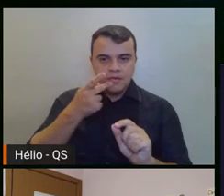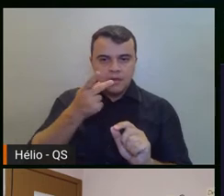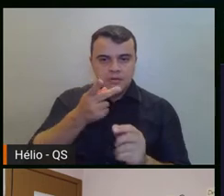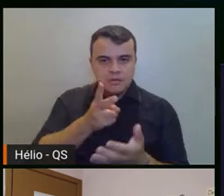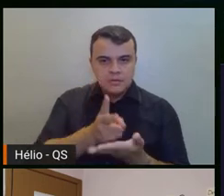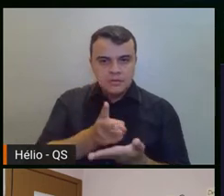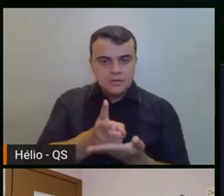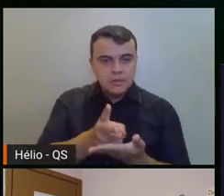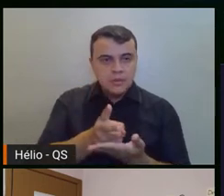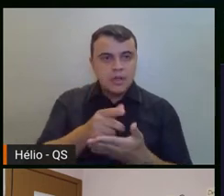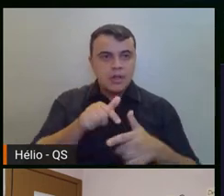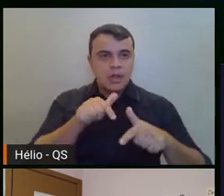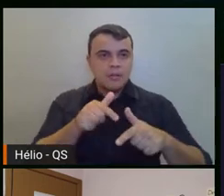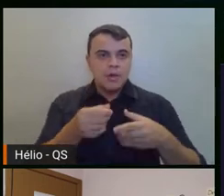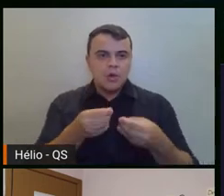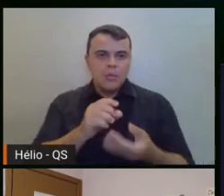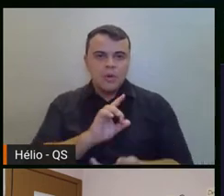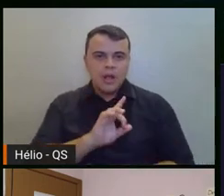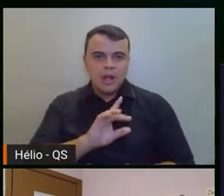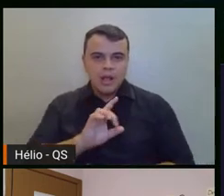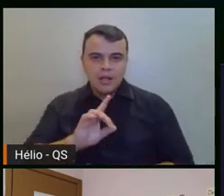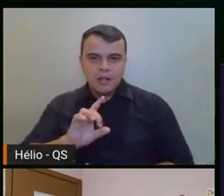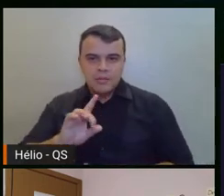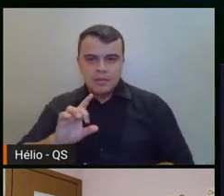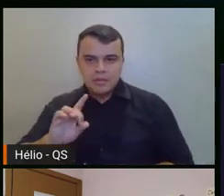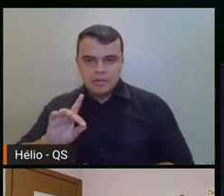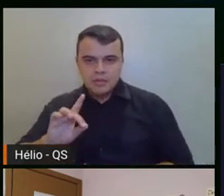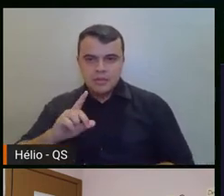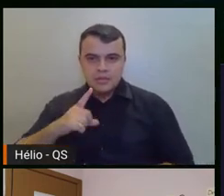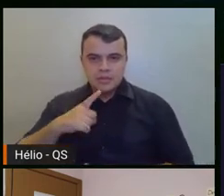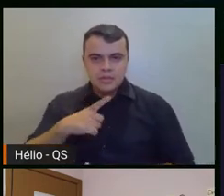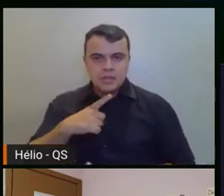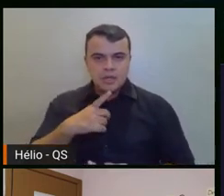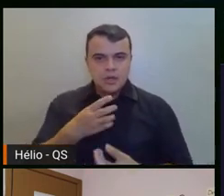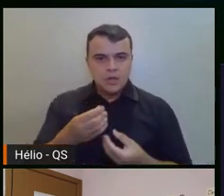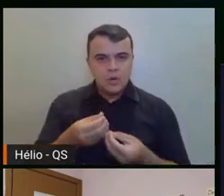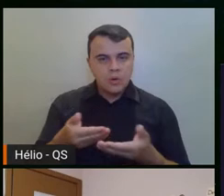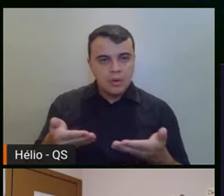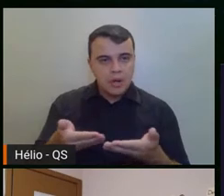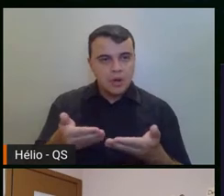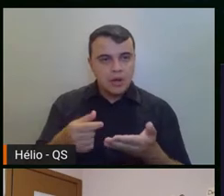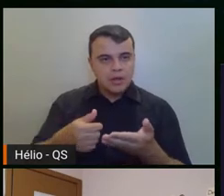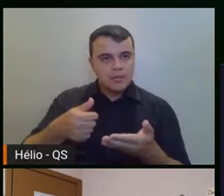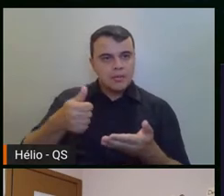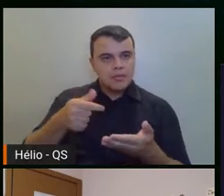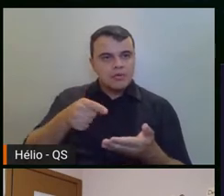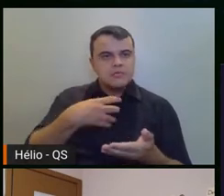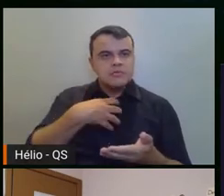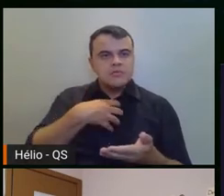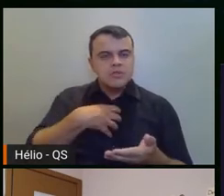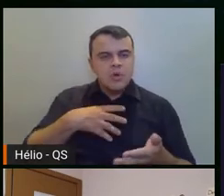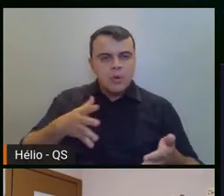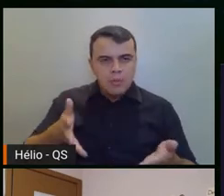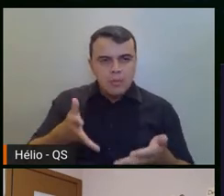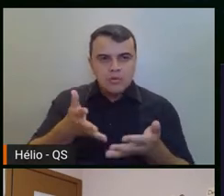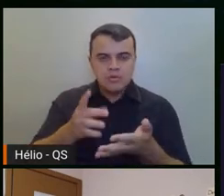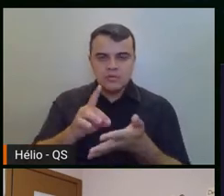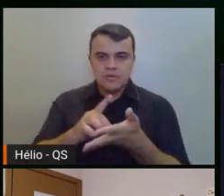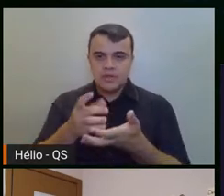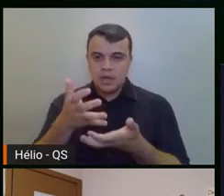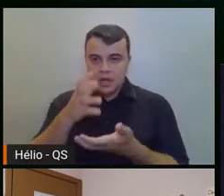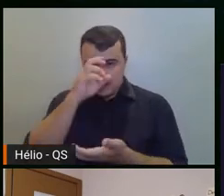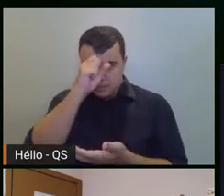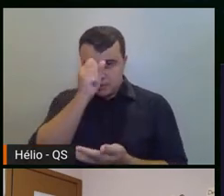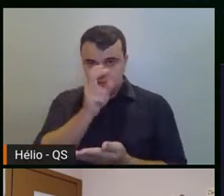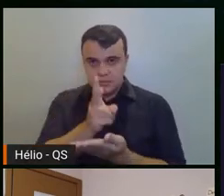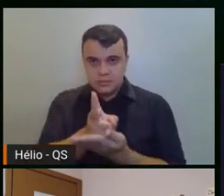gente saber um pouco de como cada um né chegou até esse momento chegou até essa aula inaugural que te motivou a realmente tá querendo aprender